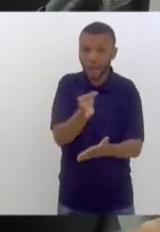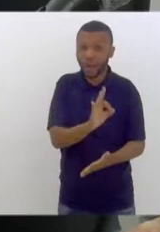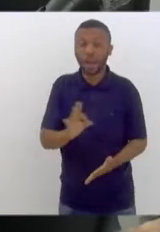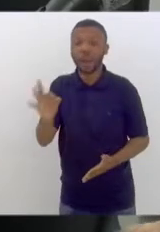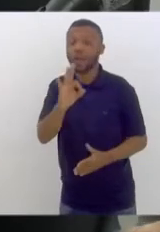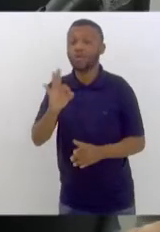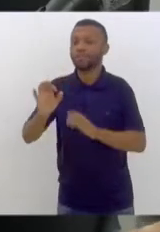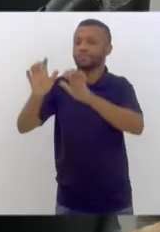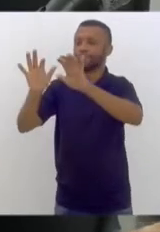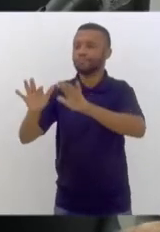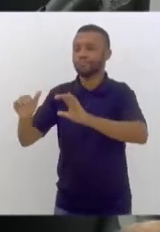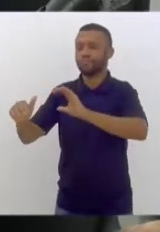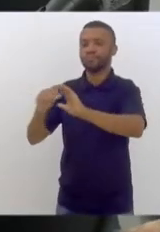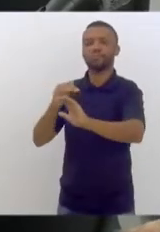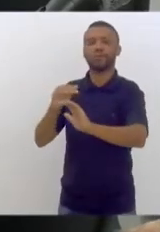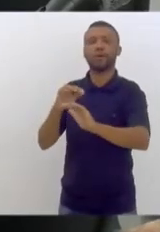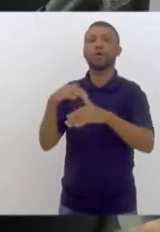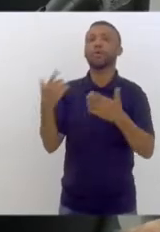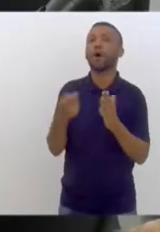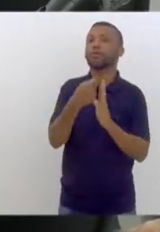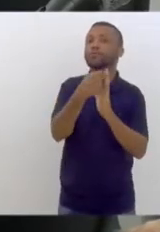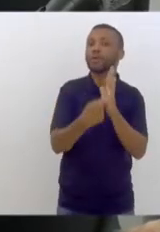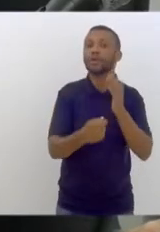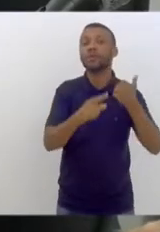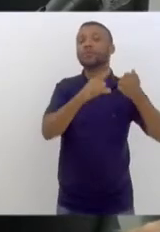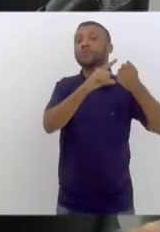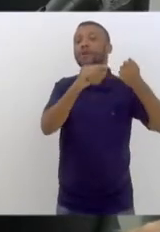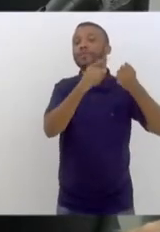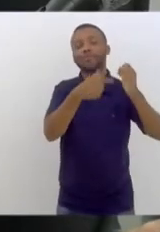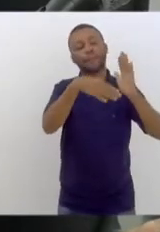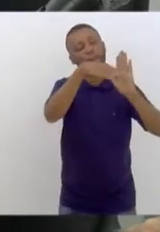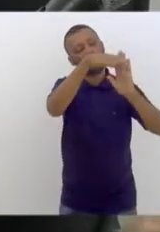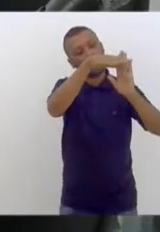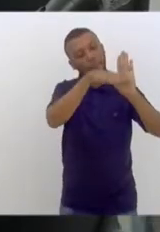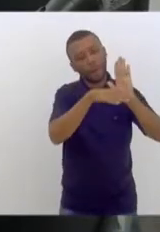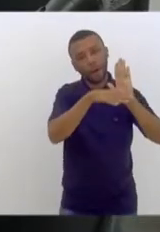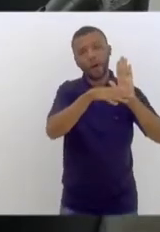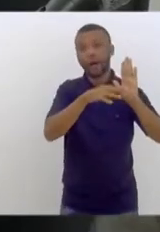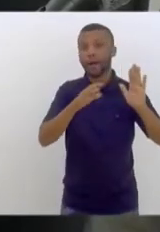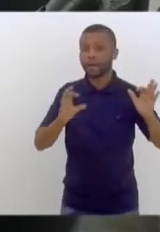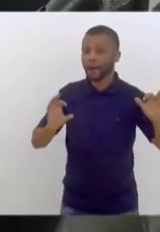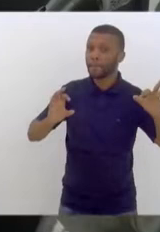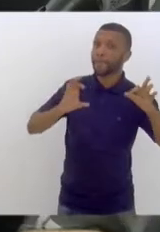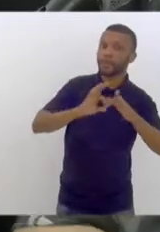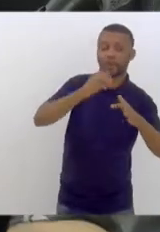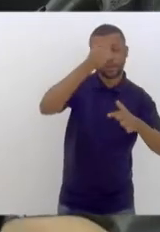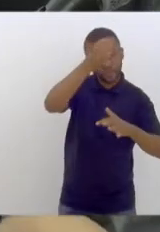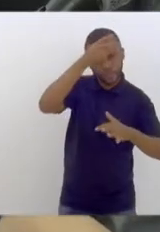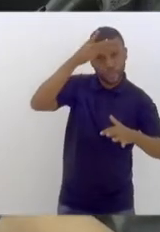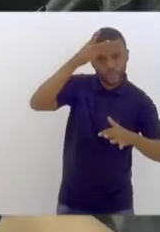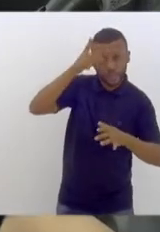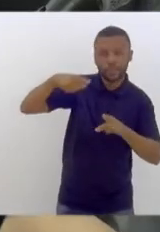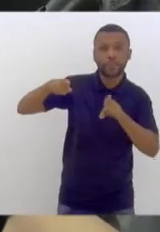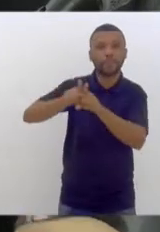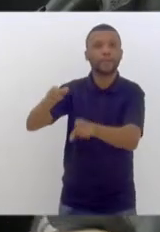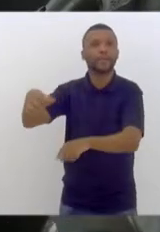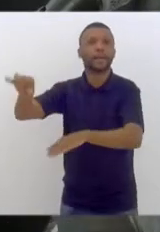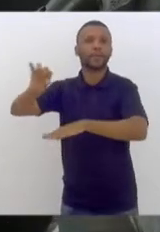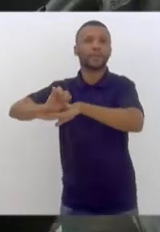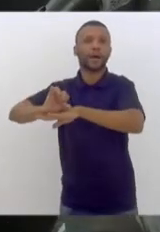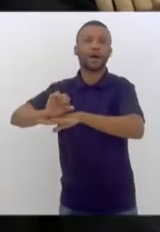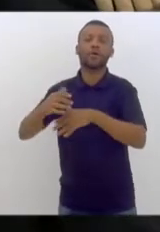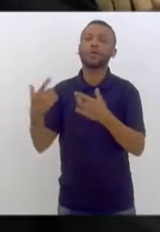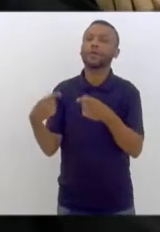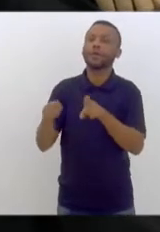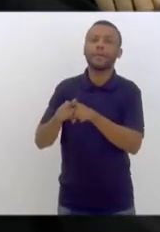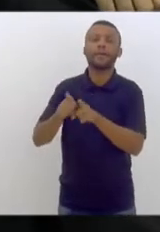mensagem, os artigos consoante a participação do município da capital, conforme decisão do Supremo, e do grupo de